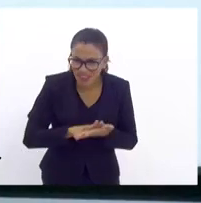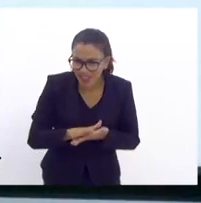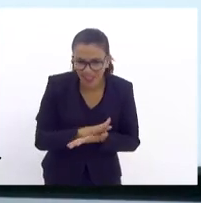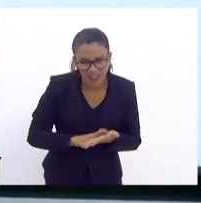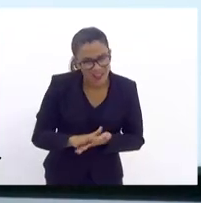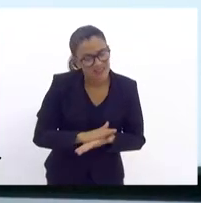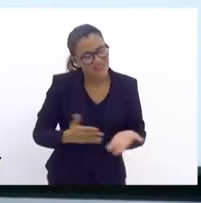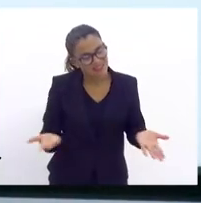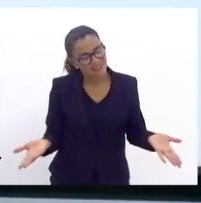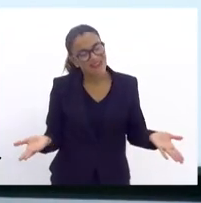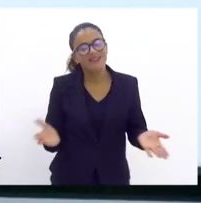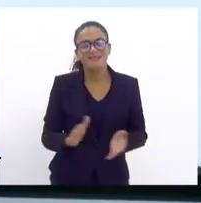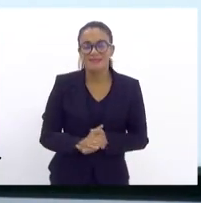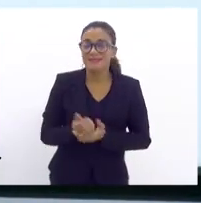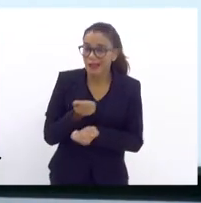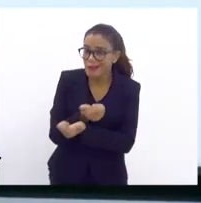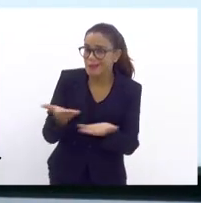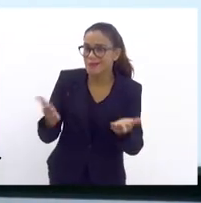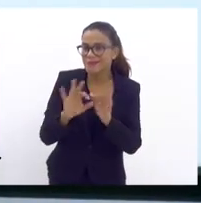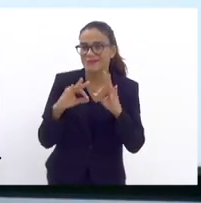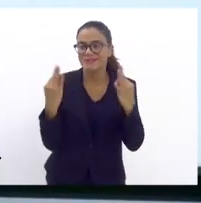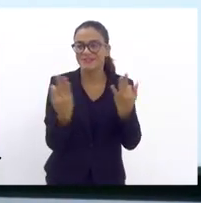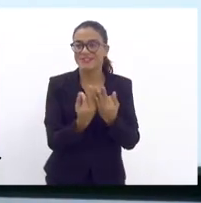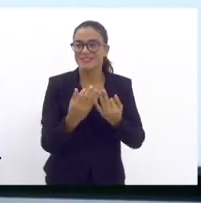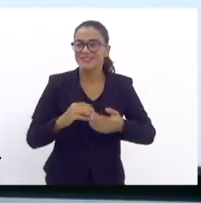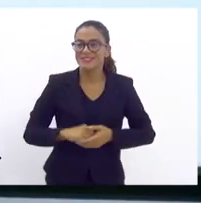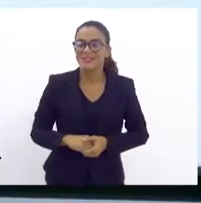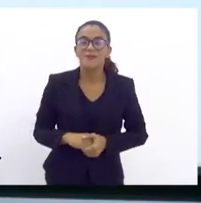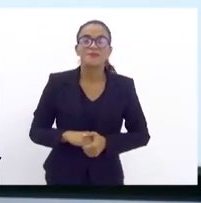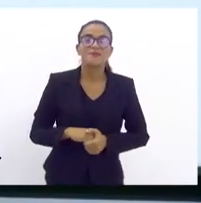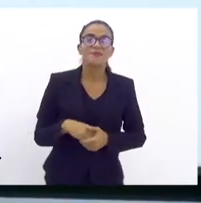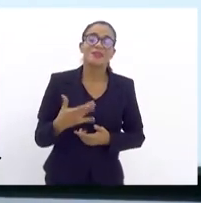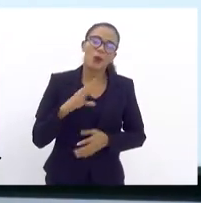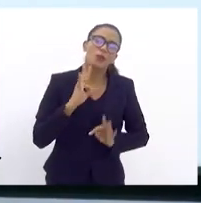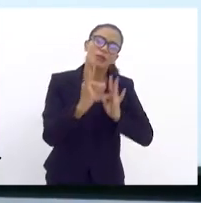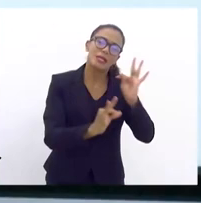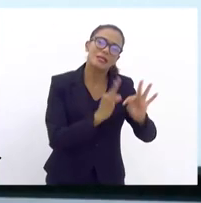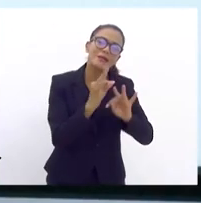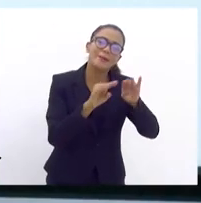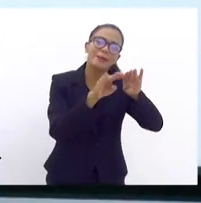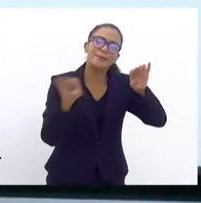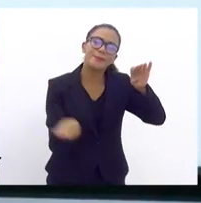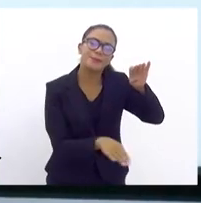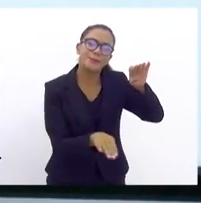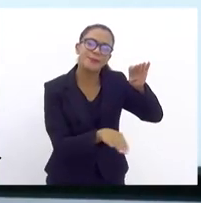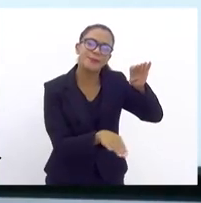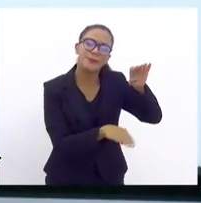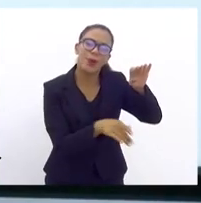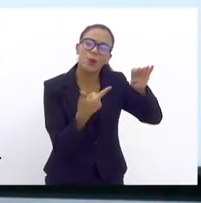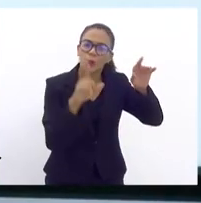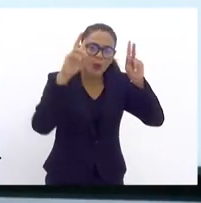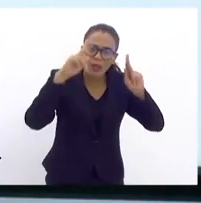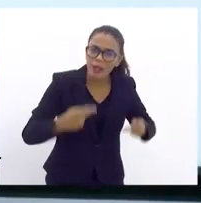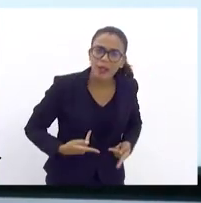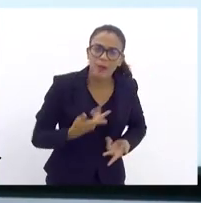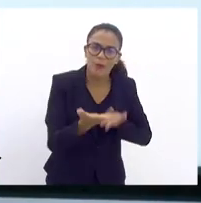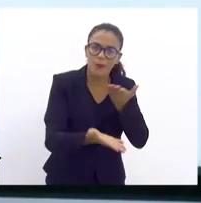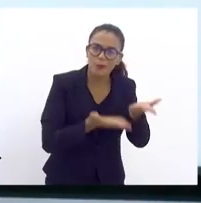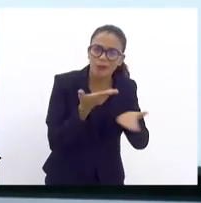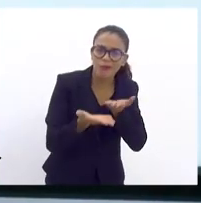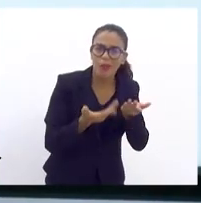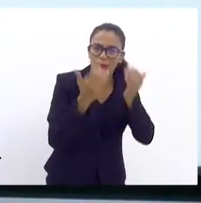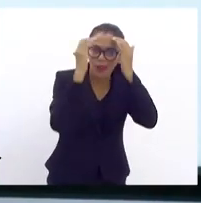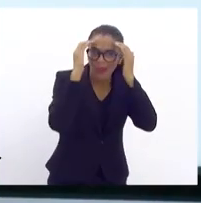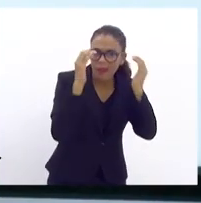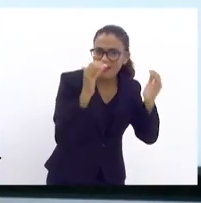e é isso que é disponibilizado para essas famílias Então a gente tem um tratamento desigual desumano indigno